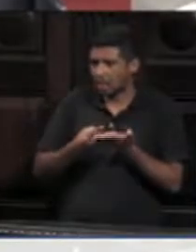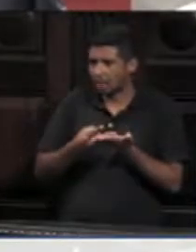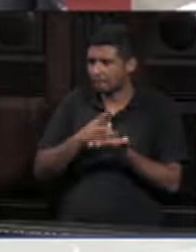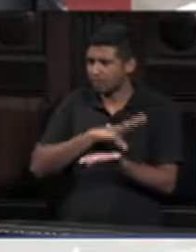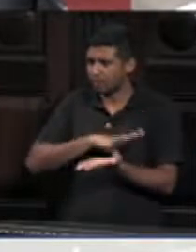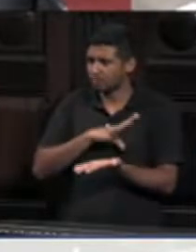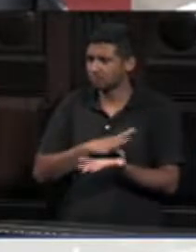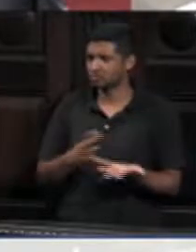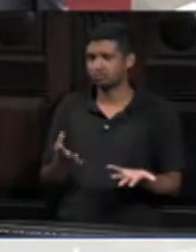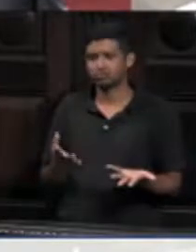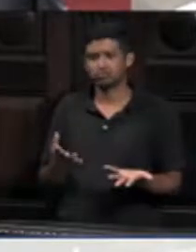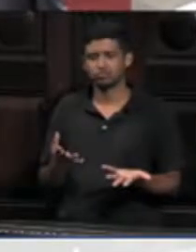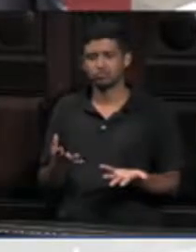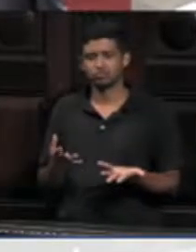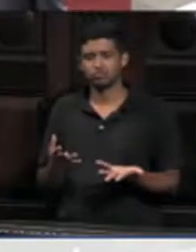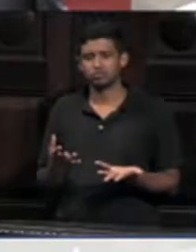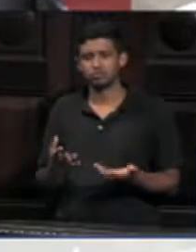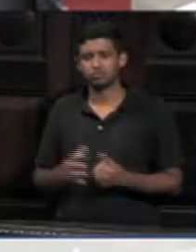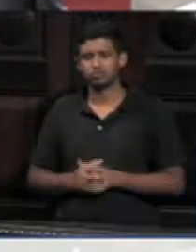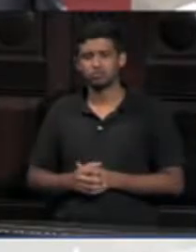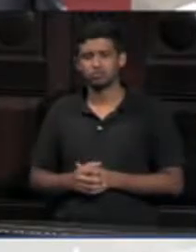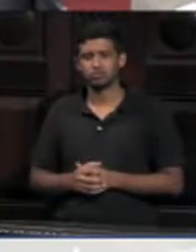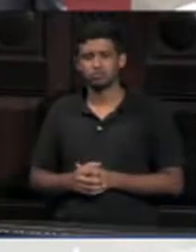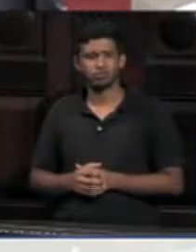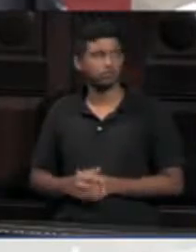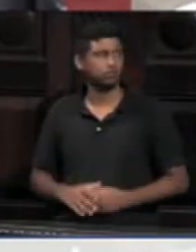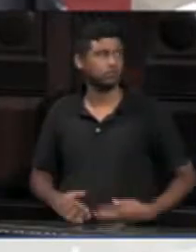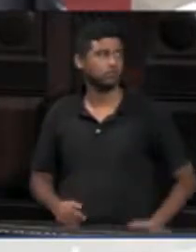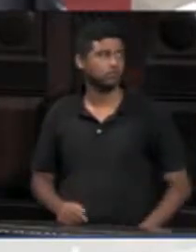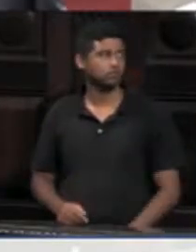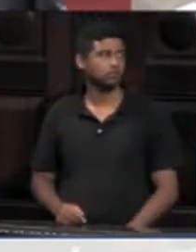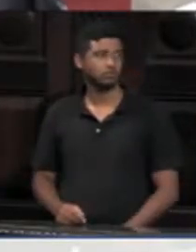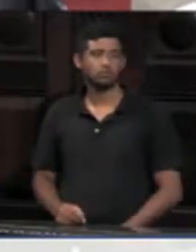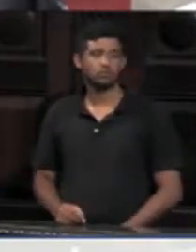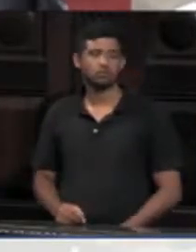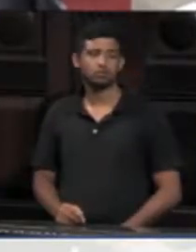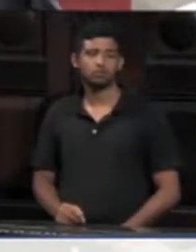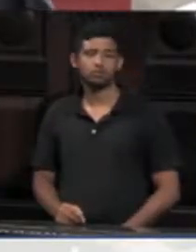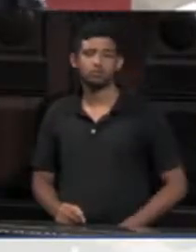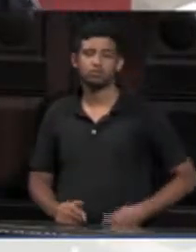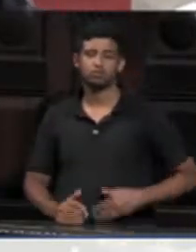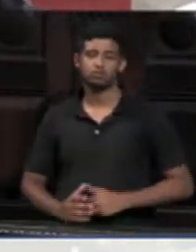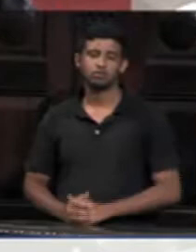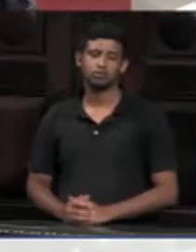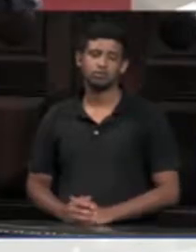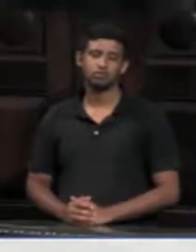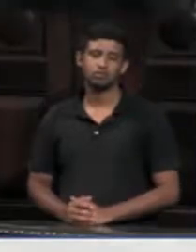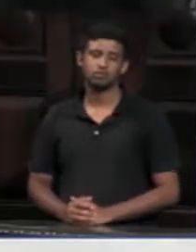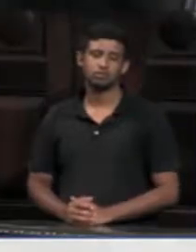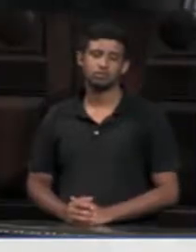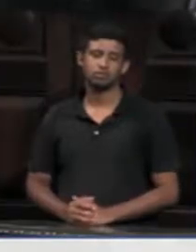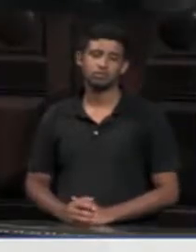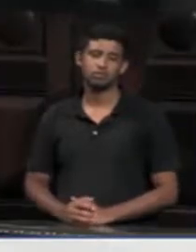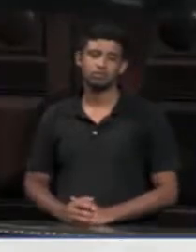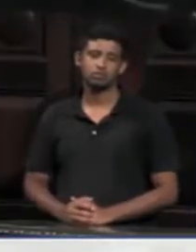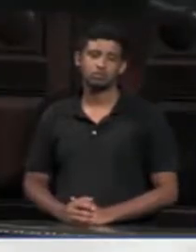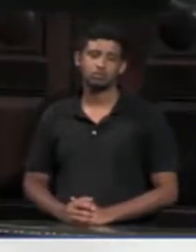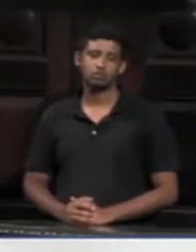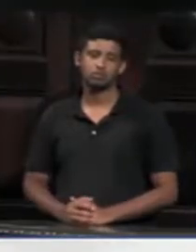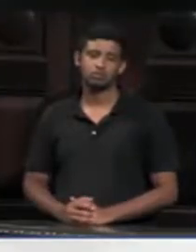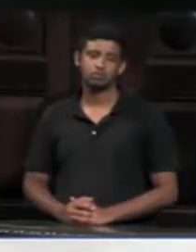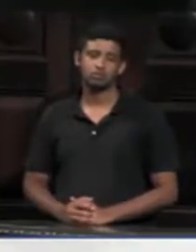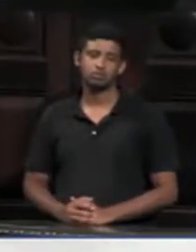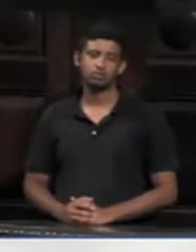vamos nos fechar dentro da nossa própria caixa se hoje o mundo é internacional? Hoje o mundo, nós estamos